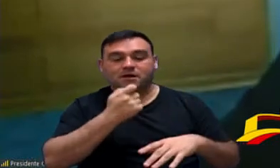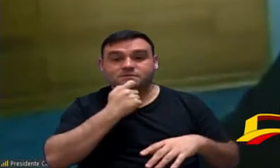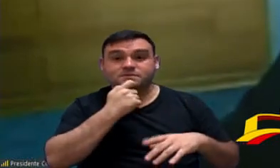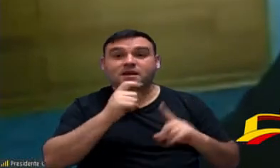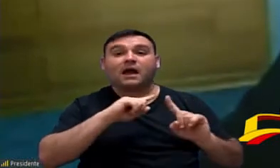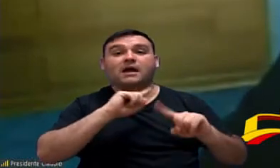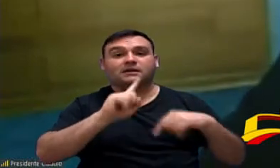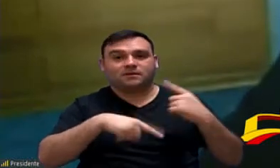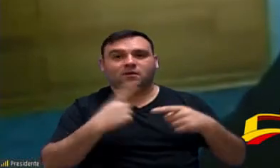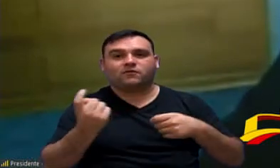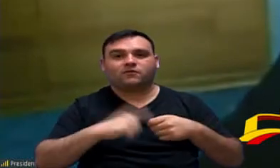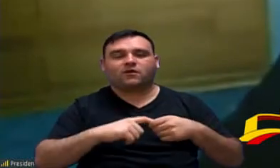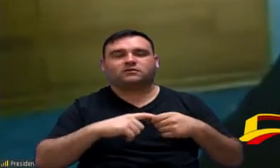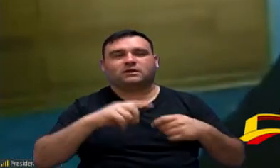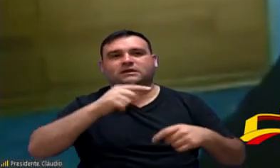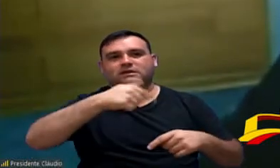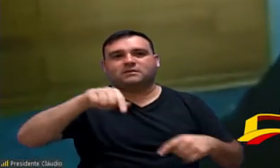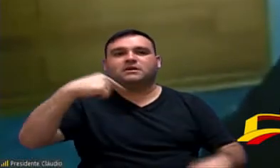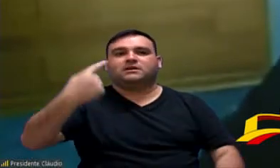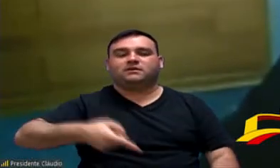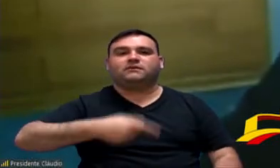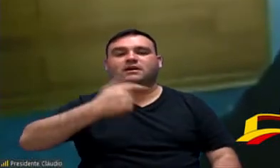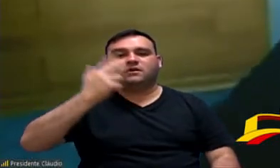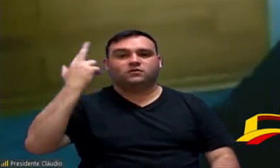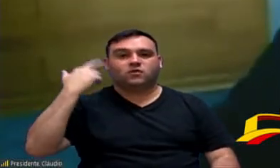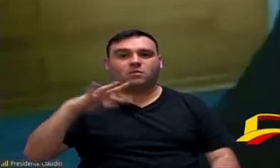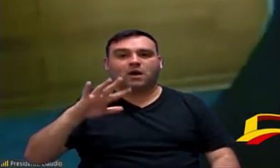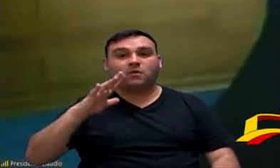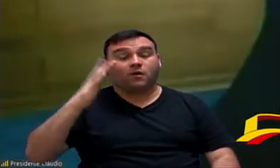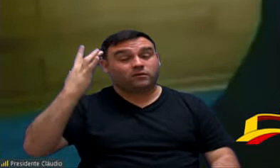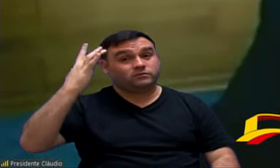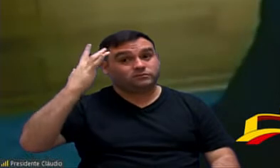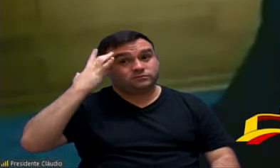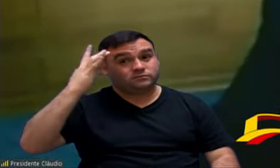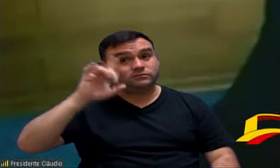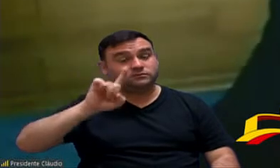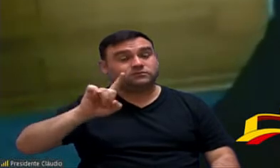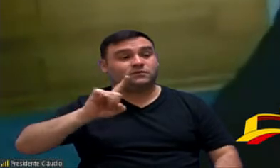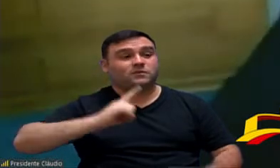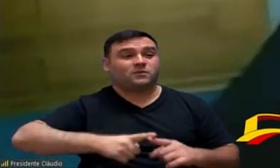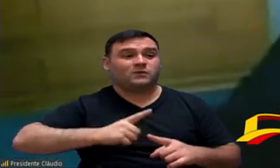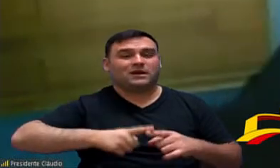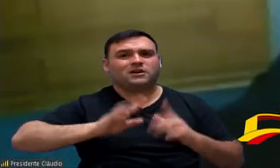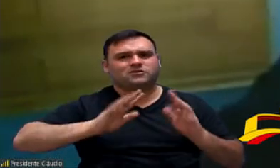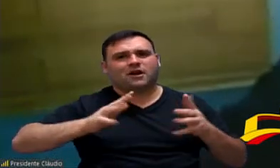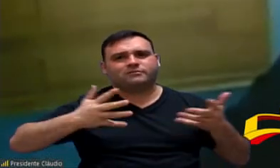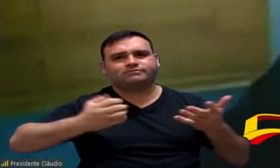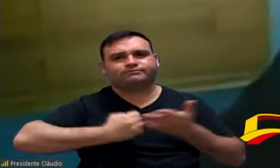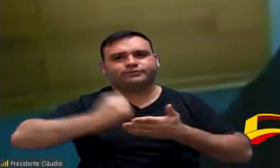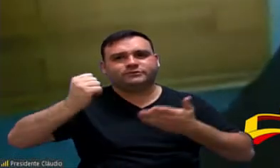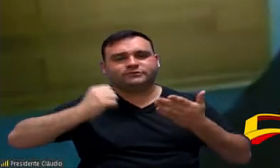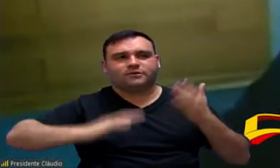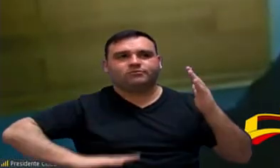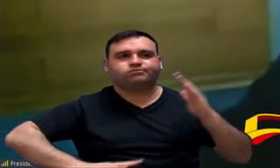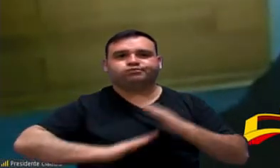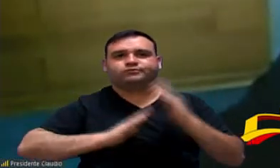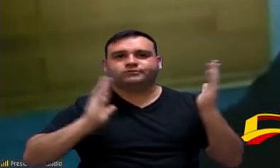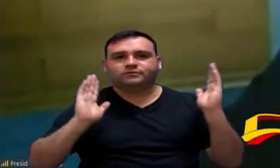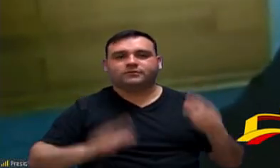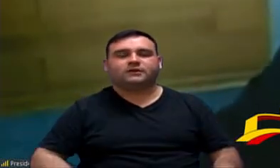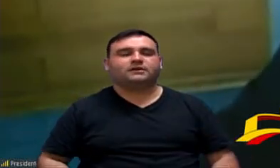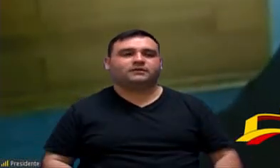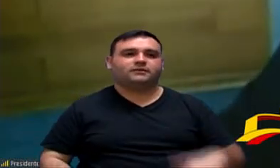e aí nós vamos voltar, se Deus quiser, semana que vem, nós estamos normal. Espero, porque também já deu o que dá esse negócio aqui. Vossa Excelência tem a